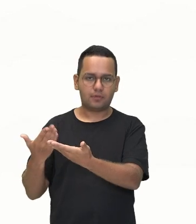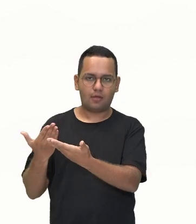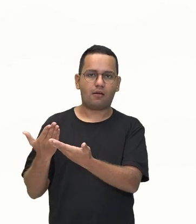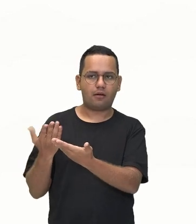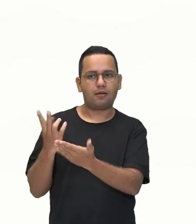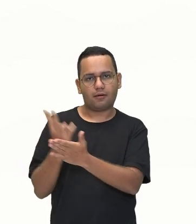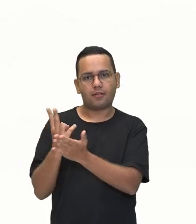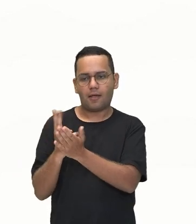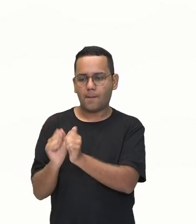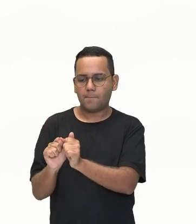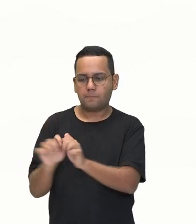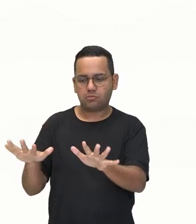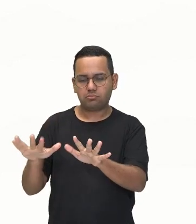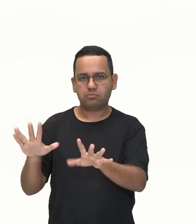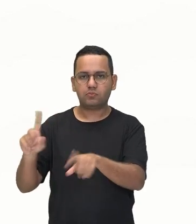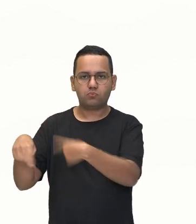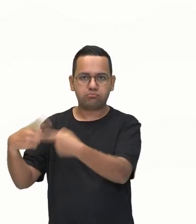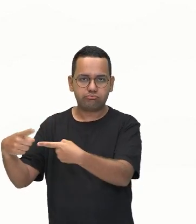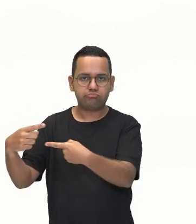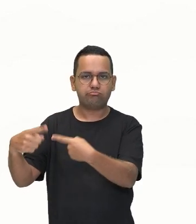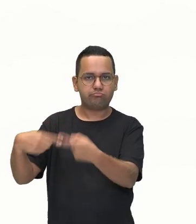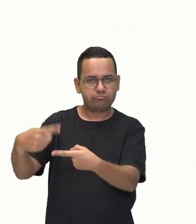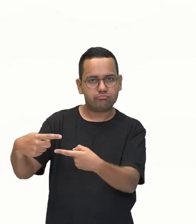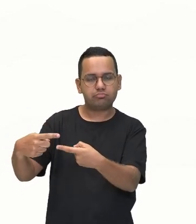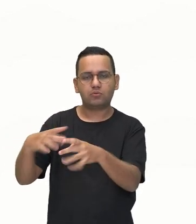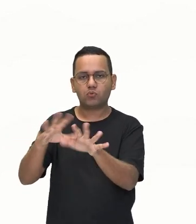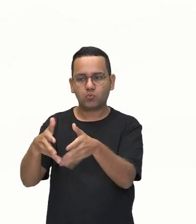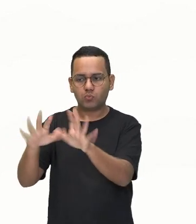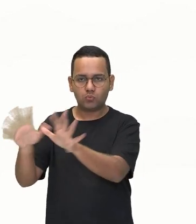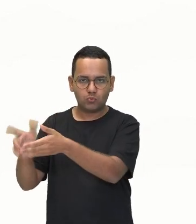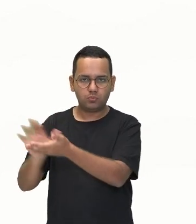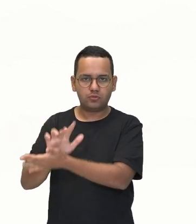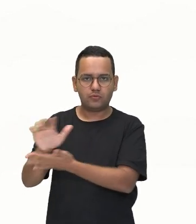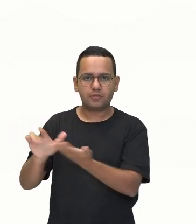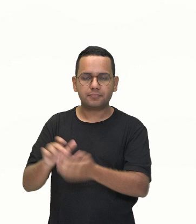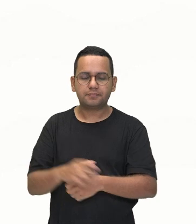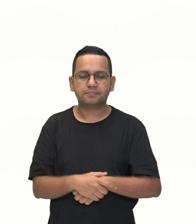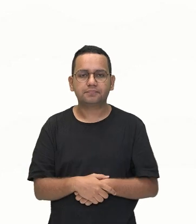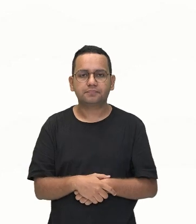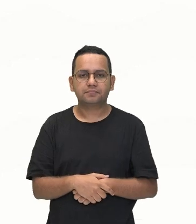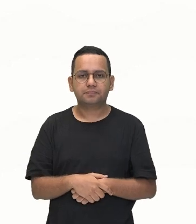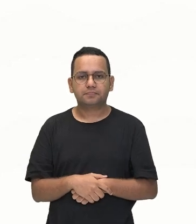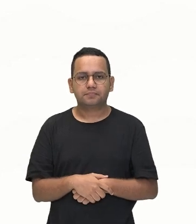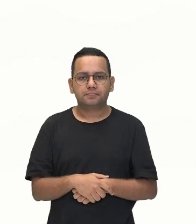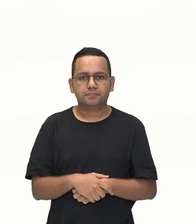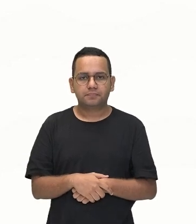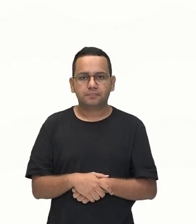se reproduzir e transmitir essas características aos seus